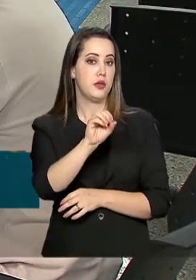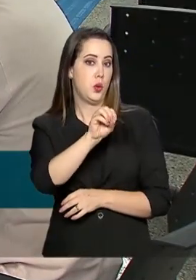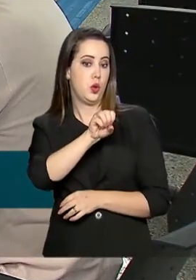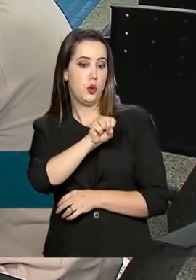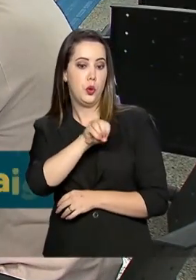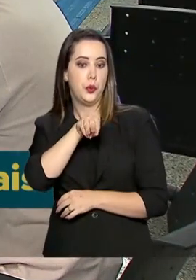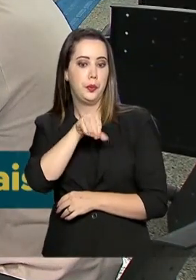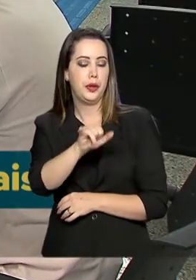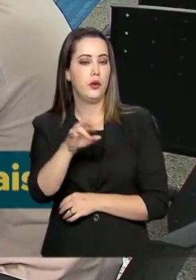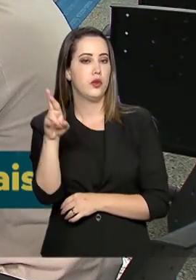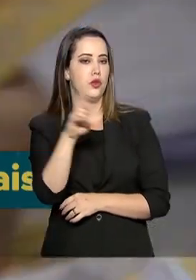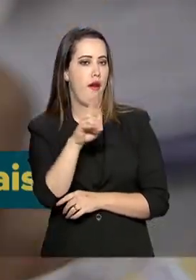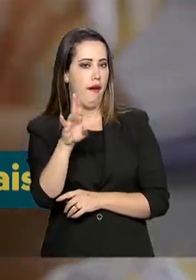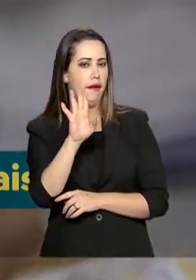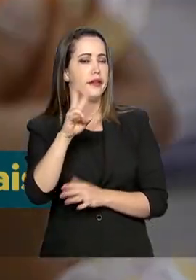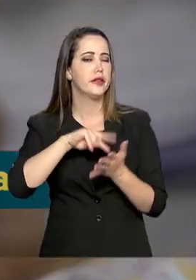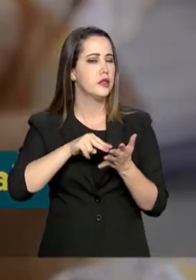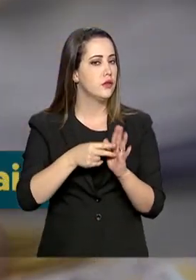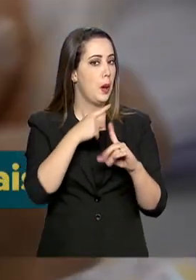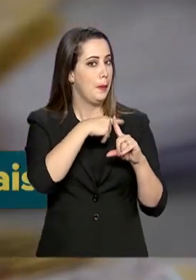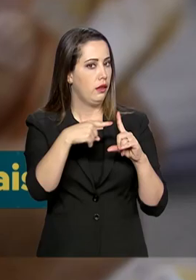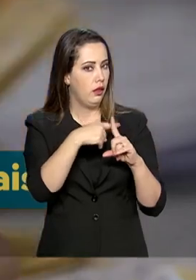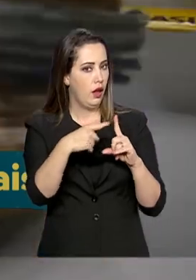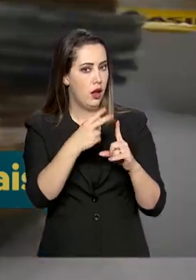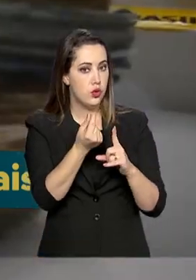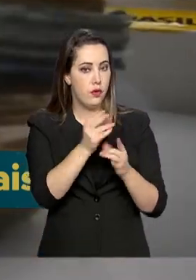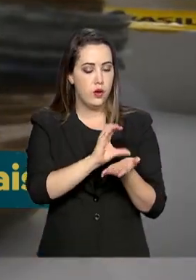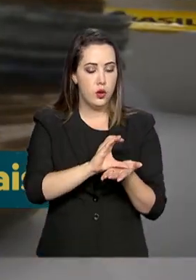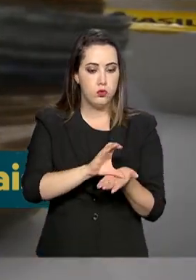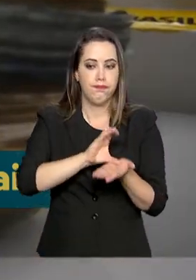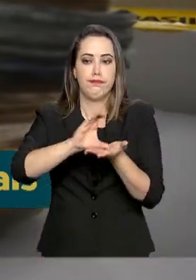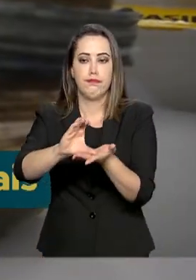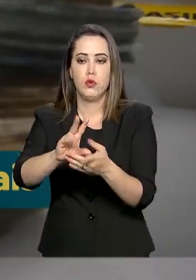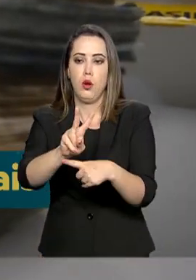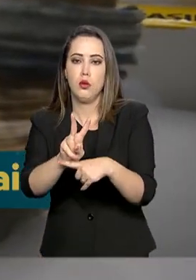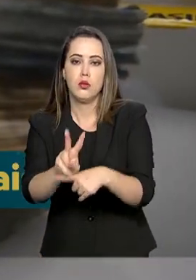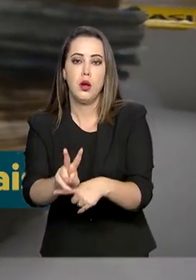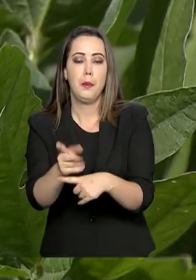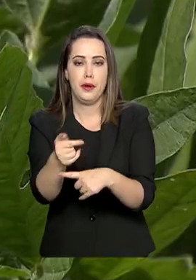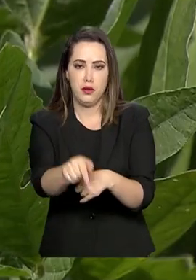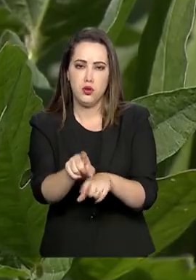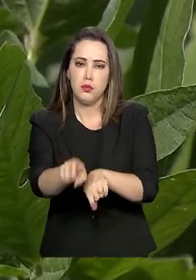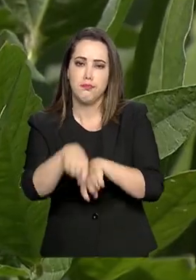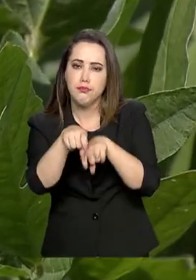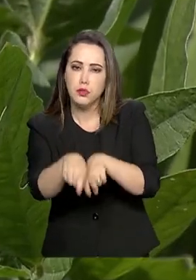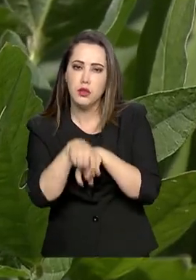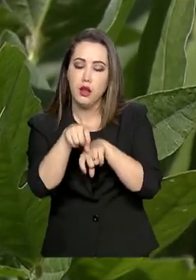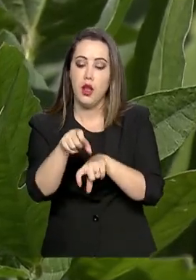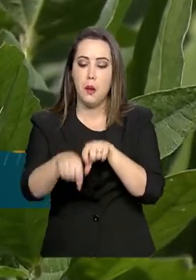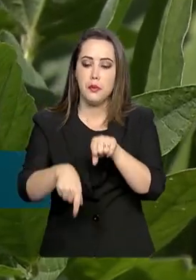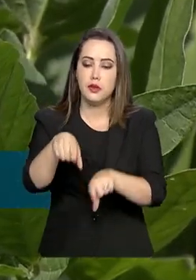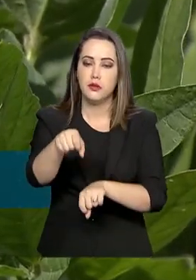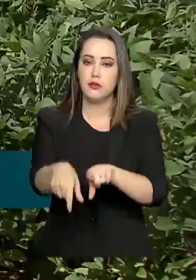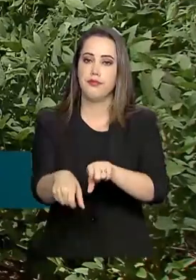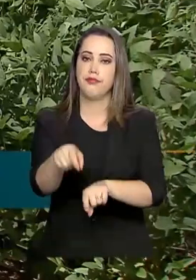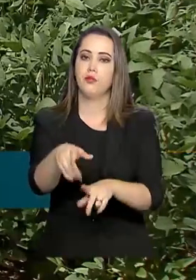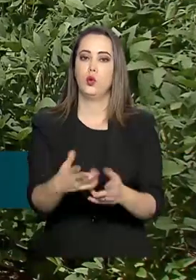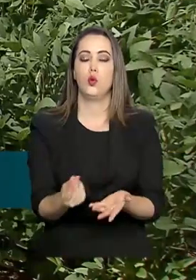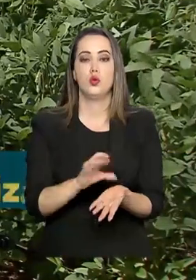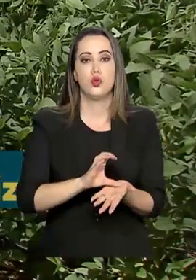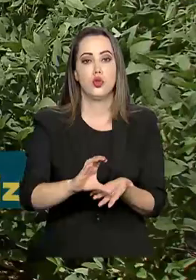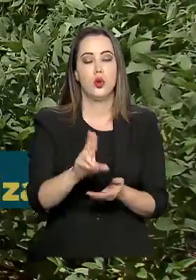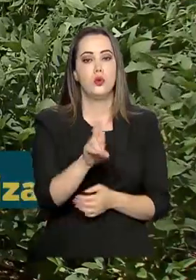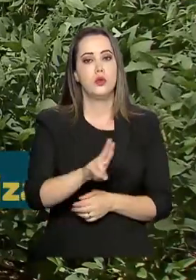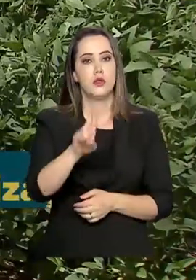representam quase a metade do valor disponibilizado para financiar a safra atual. A maior parte dos recursos foi